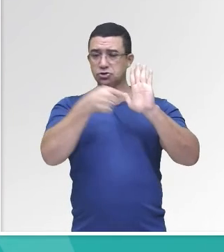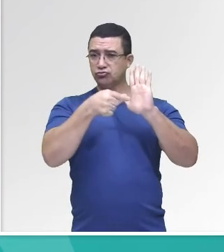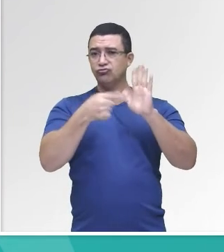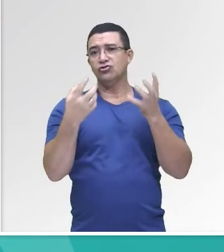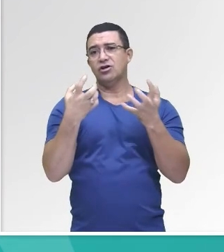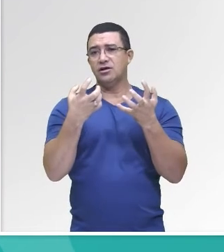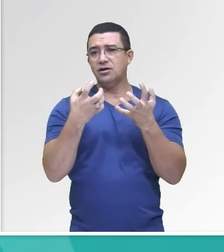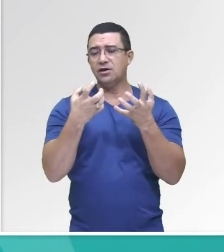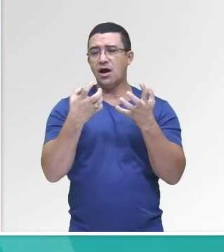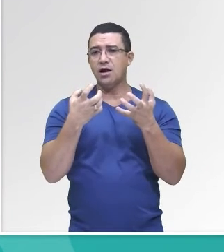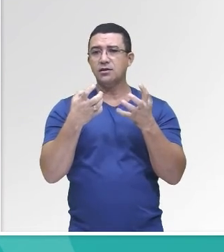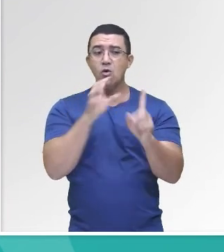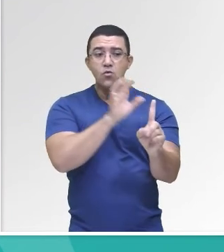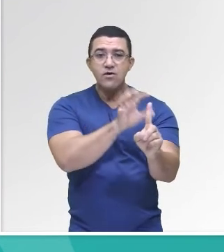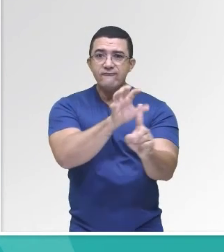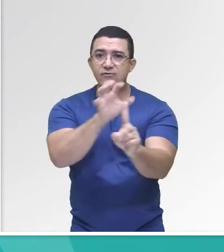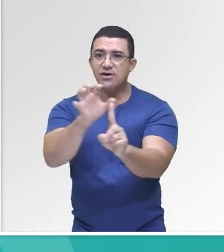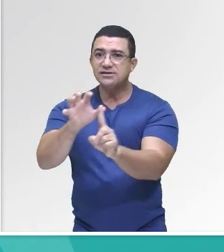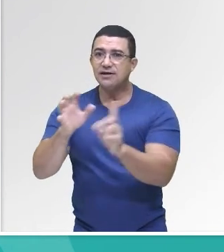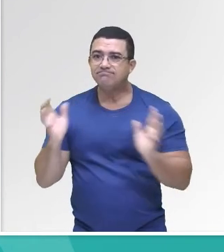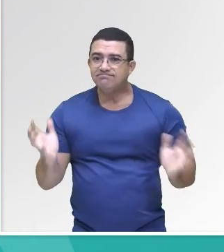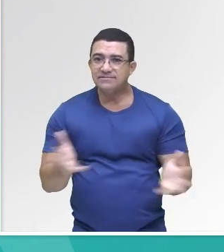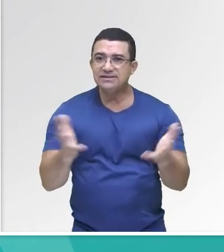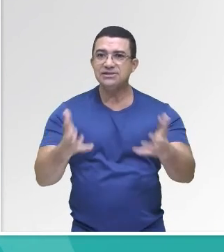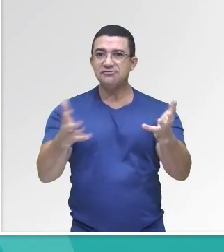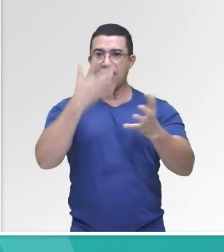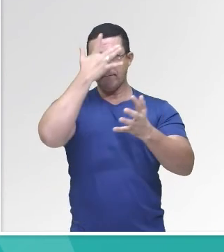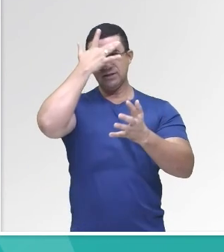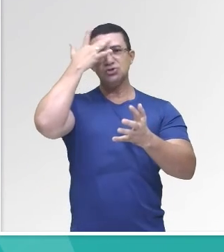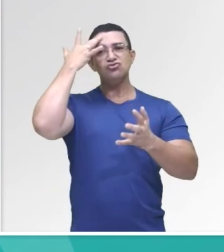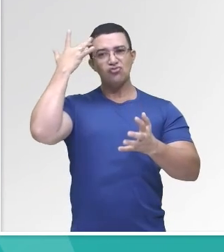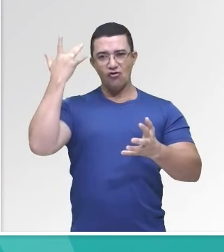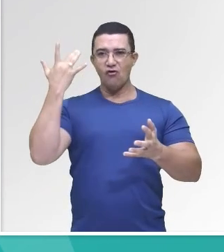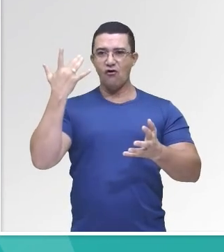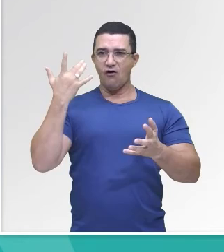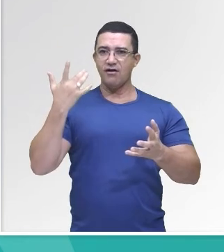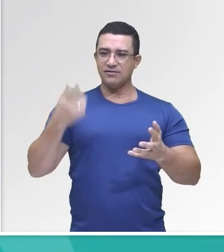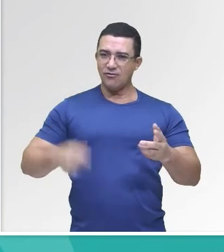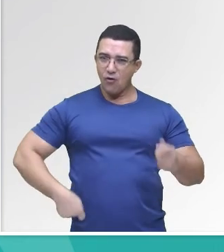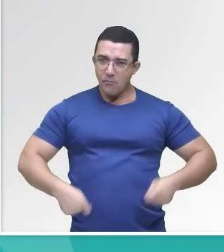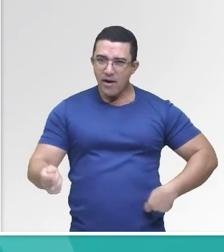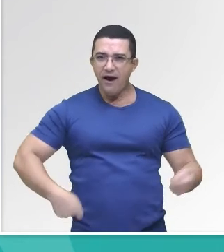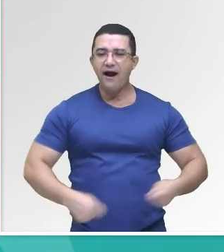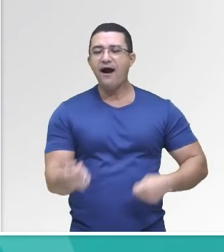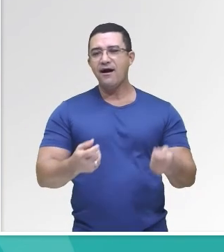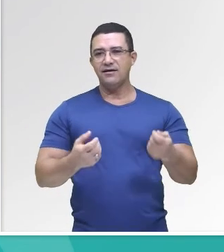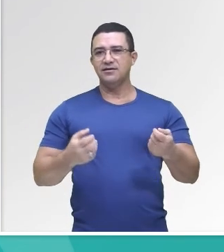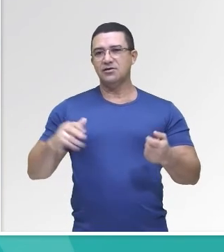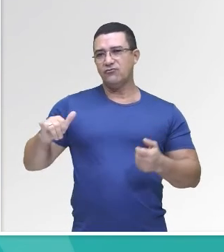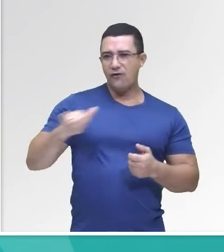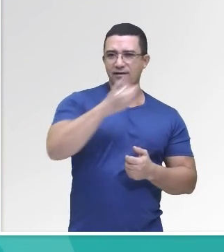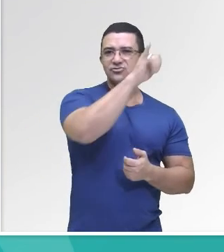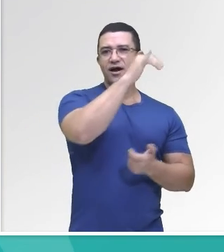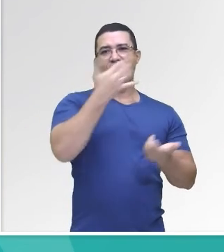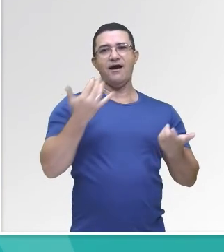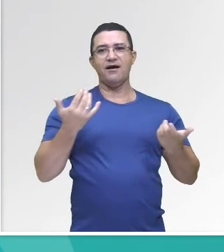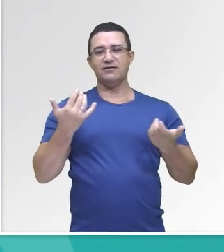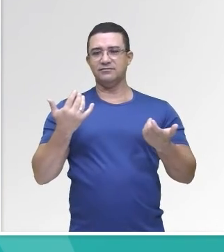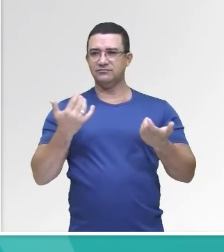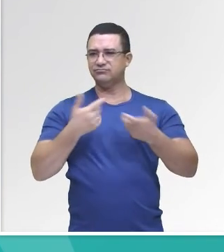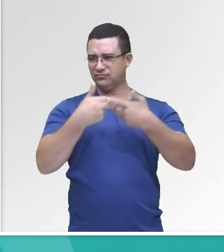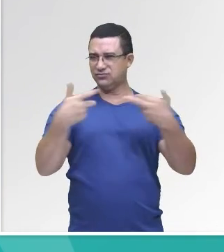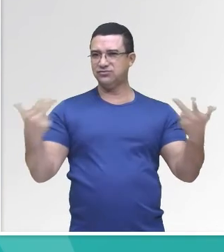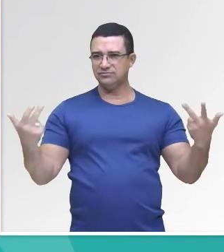consumidor. Ele deu aí todas as vantagens de você se registrar nesse site, de adquirir os cupons,